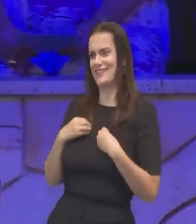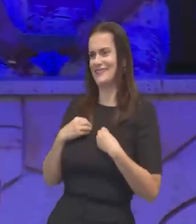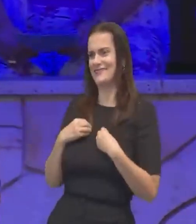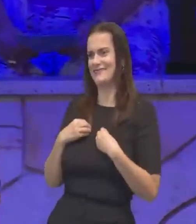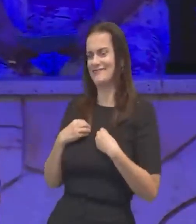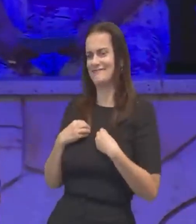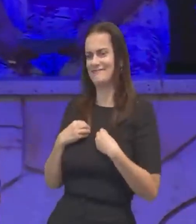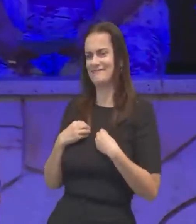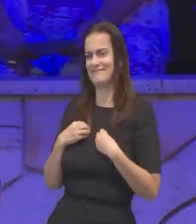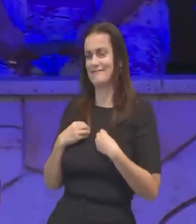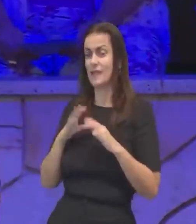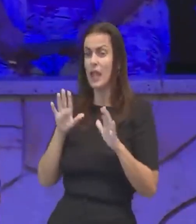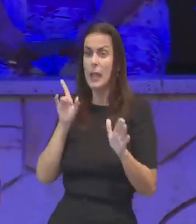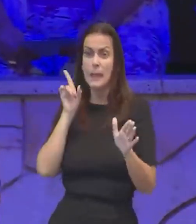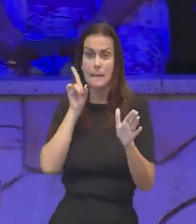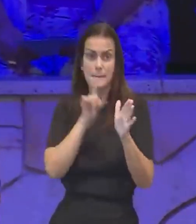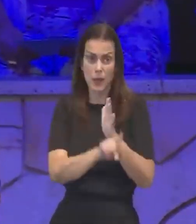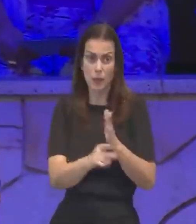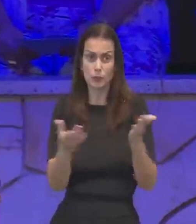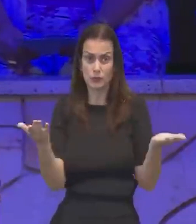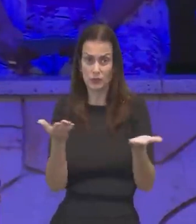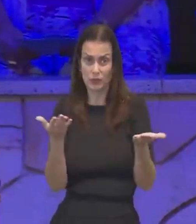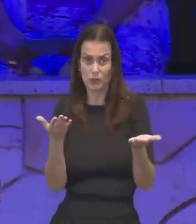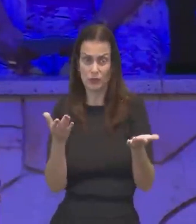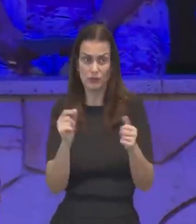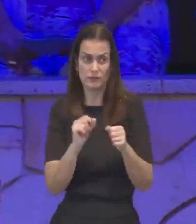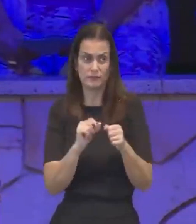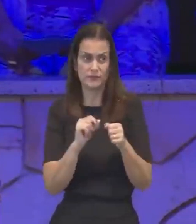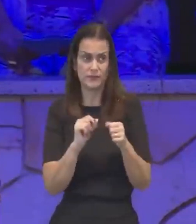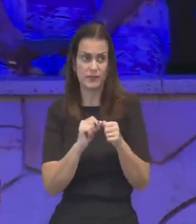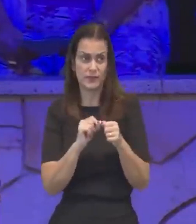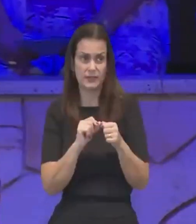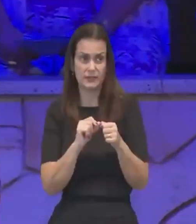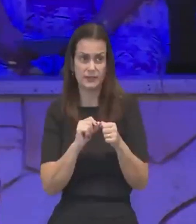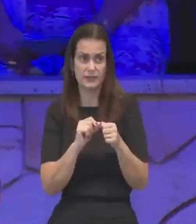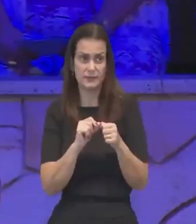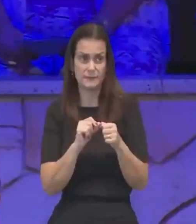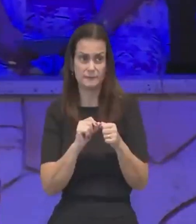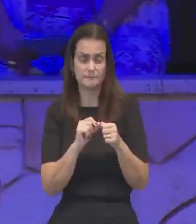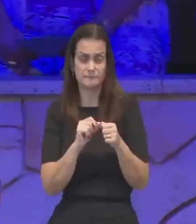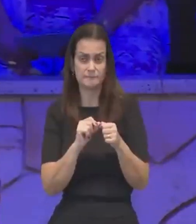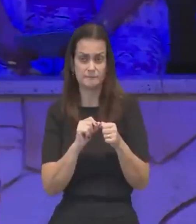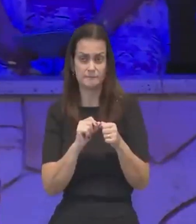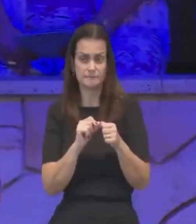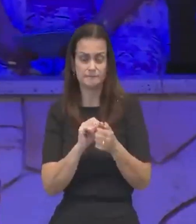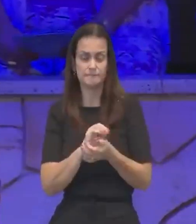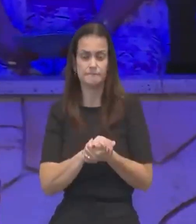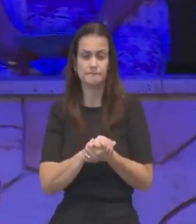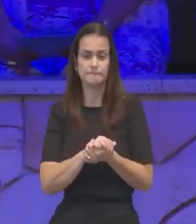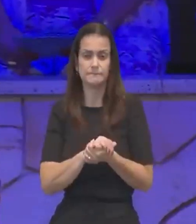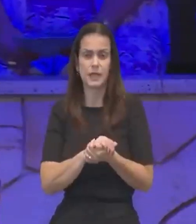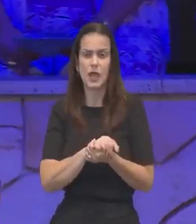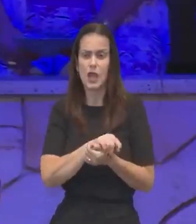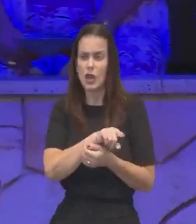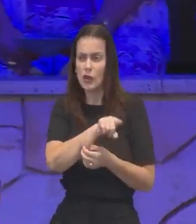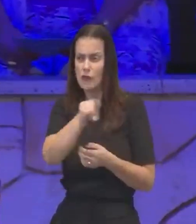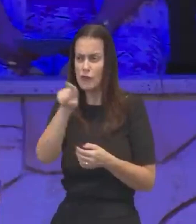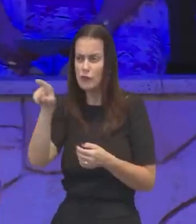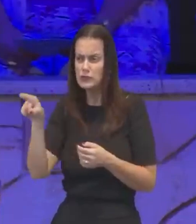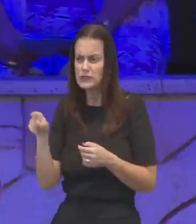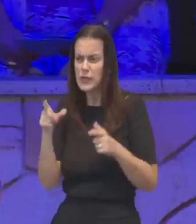E a pergunta que eu faço agora, neste momento, é: aonde você